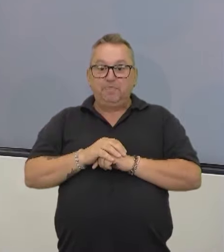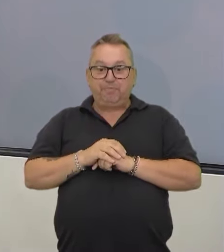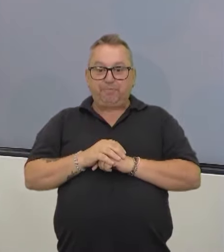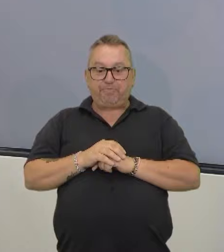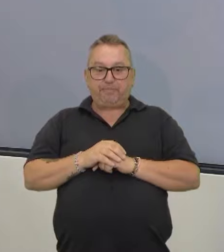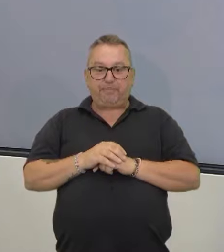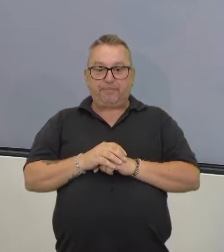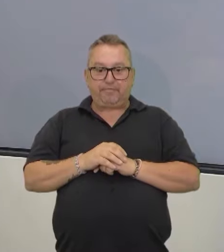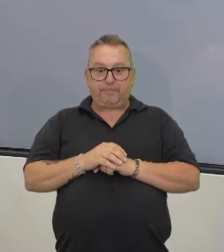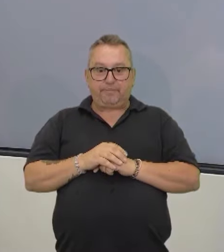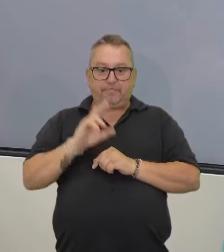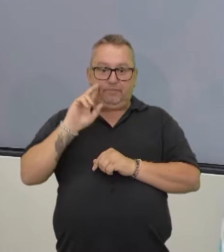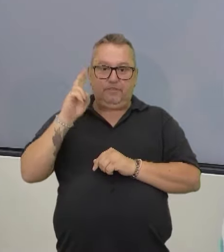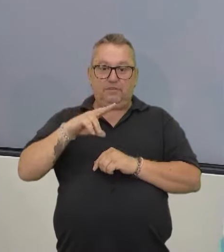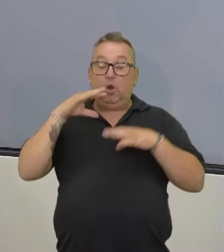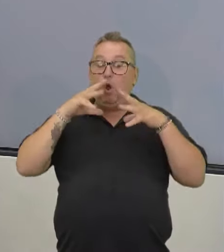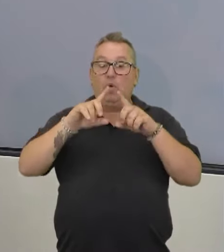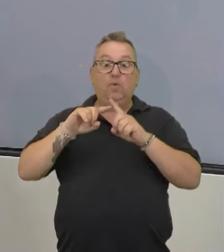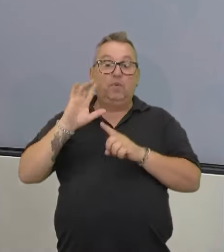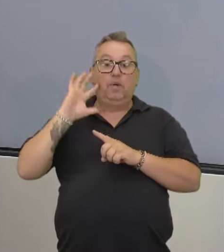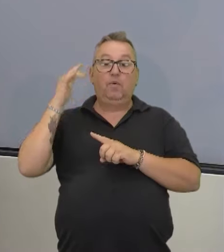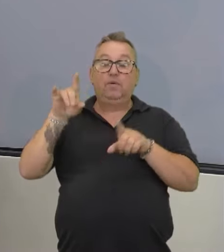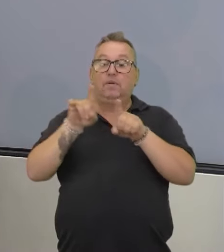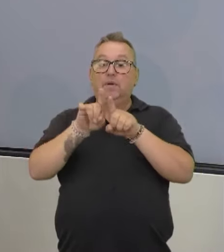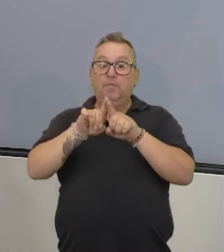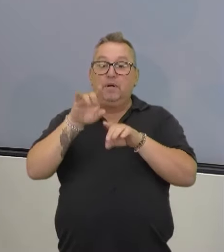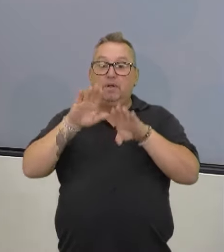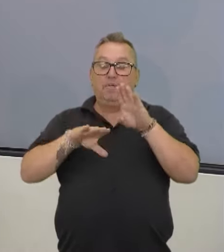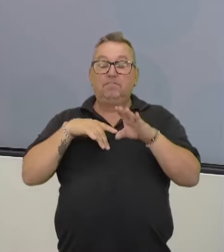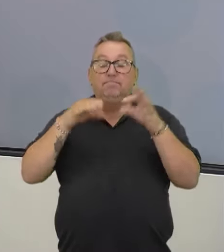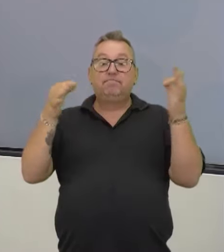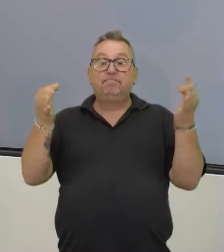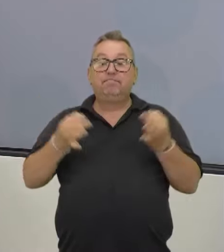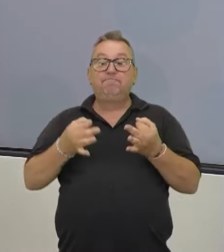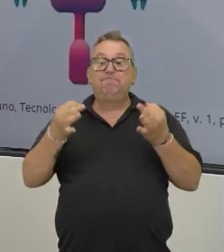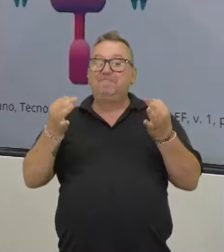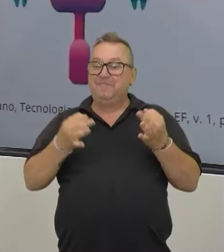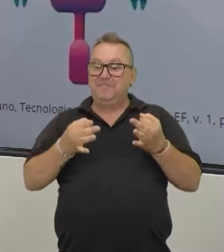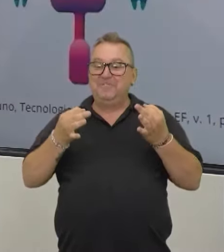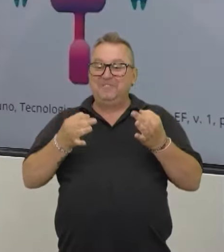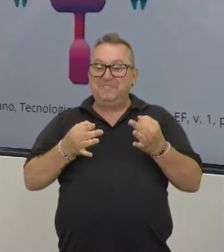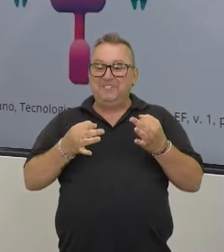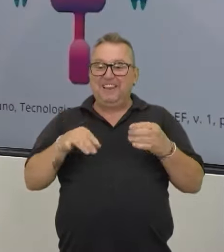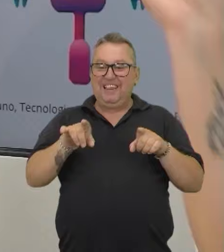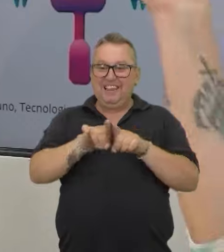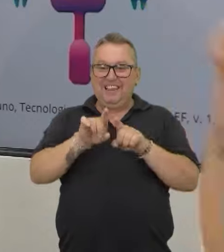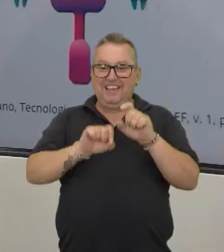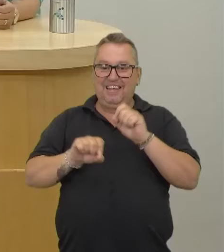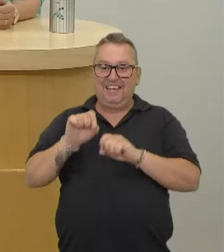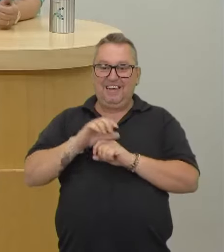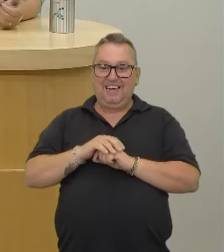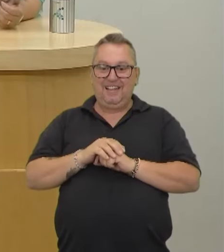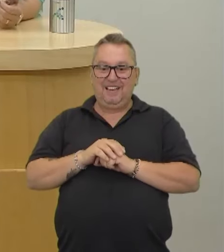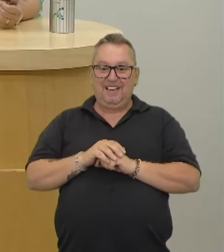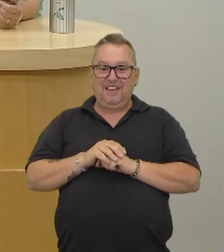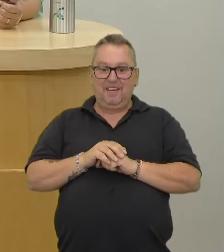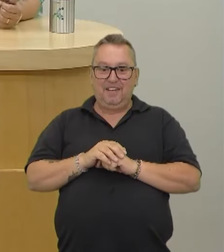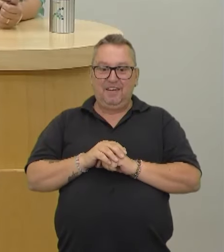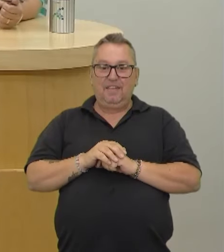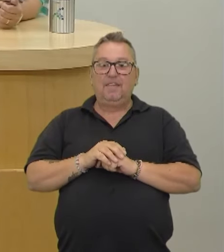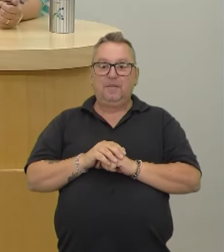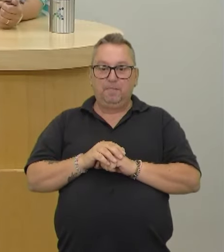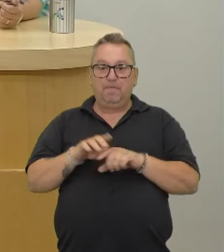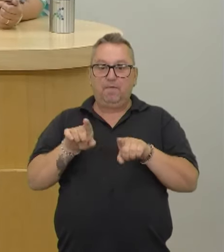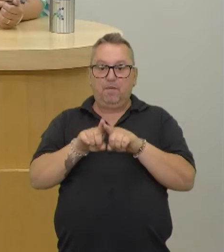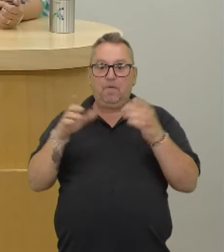gente quer. Vai, então vai. Vocês verem, tudo acontece por detrás das câmeras pra sair perfeito ao vivo. A Fabiana pra três. Fabiana pra